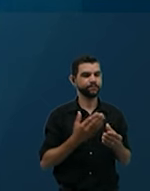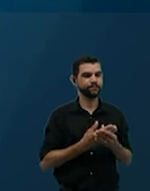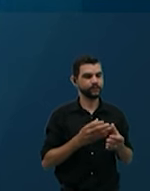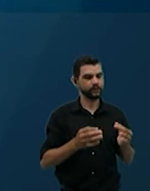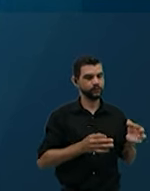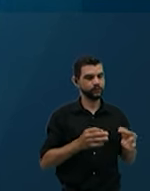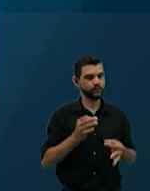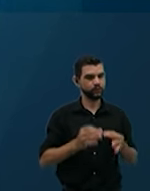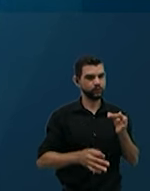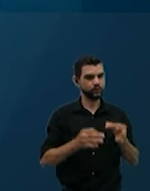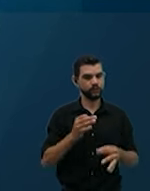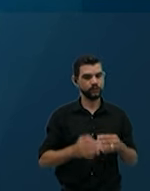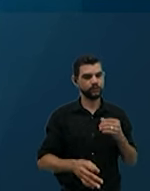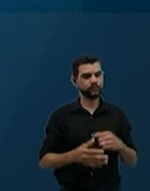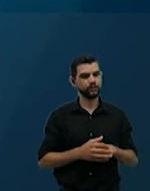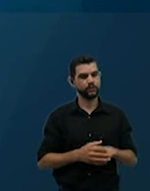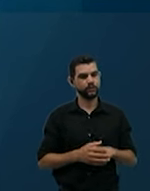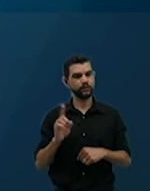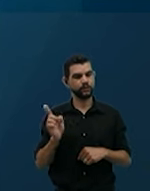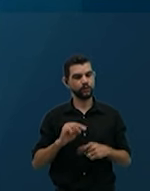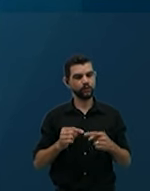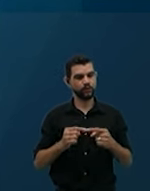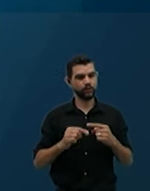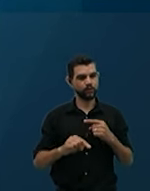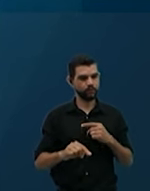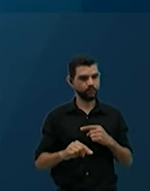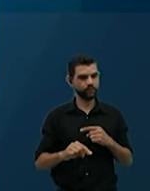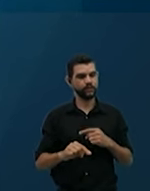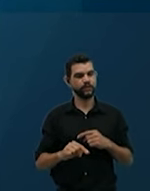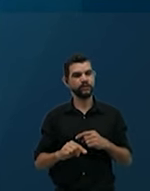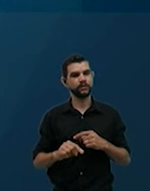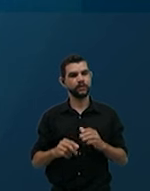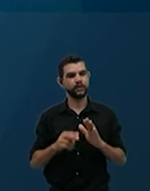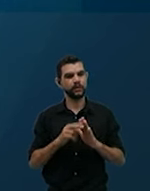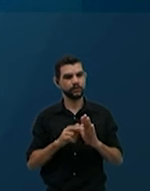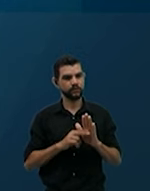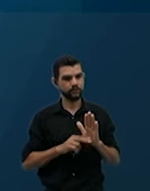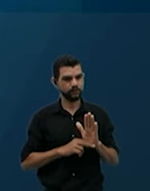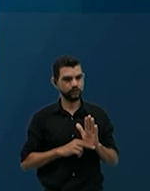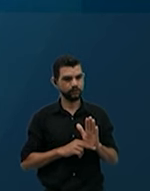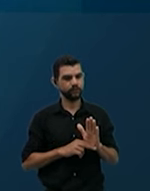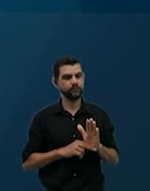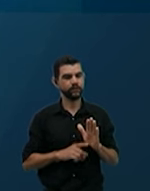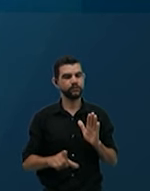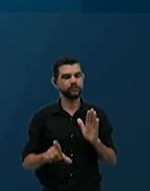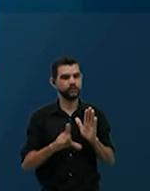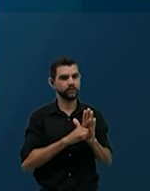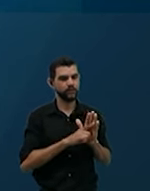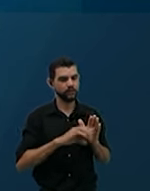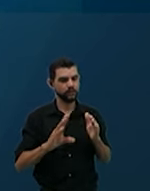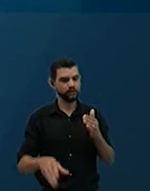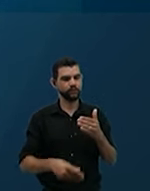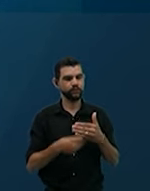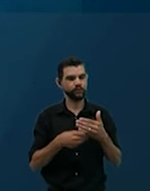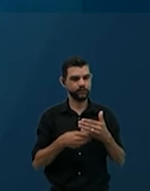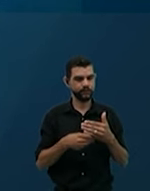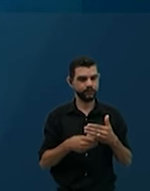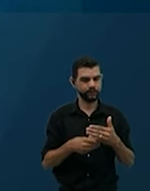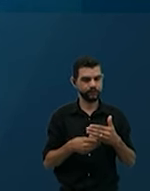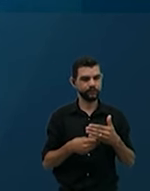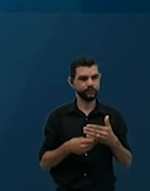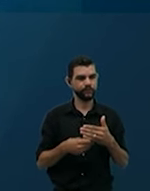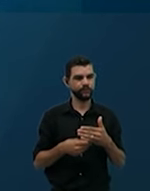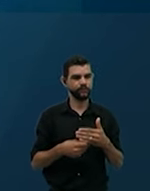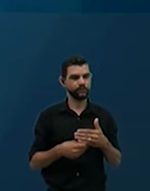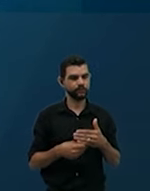geral de direito tributário, que se sujeitará à reserva de lei complementar. Por se tratar de um ramo